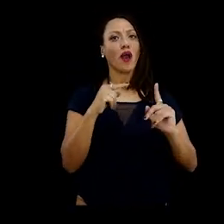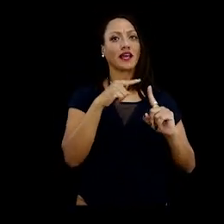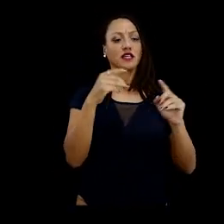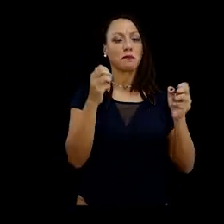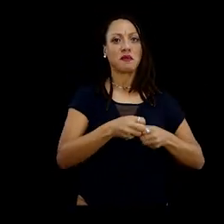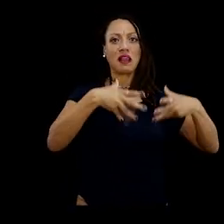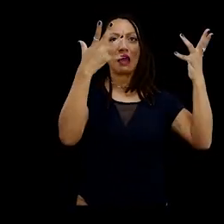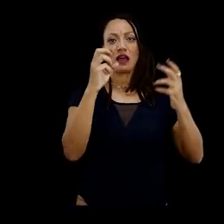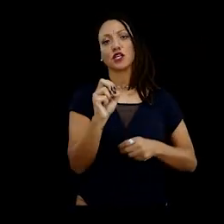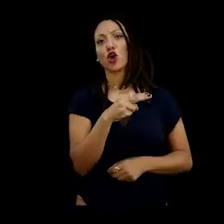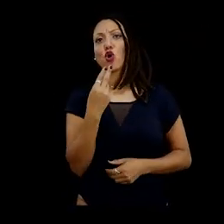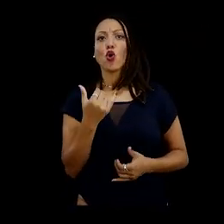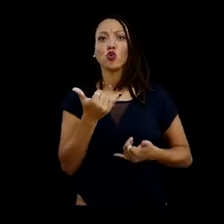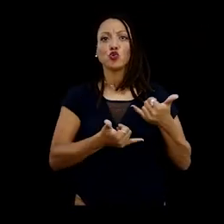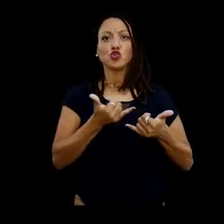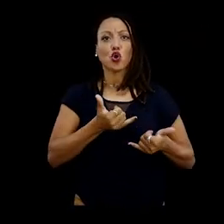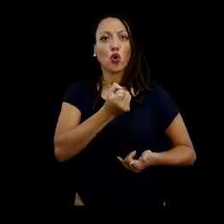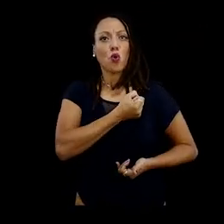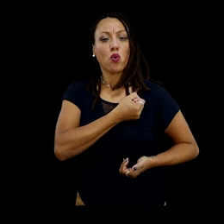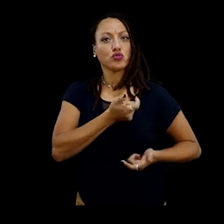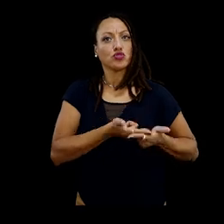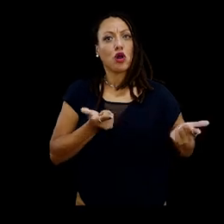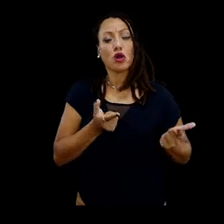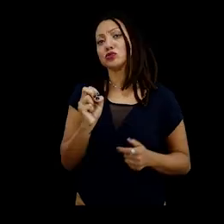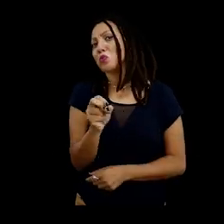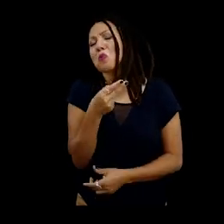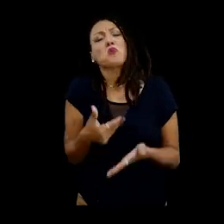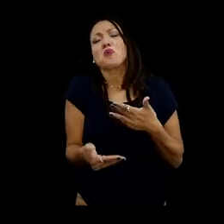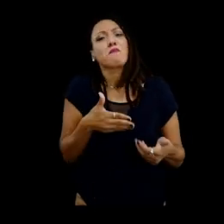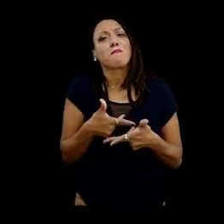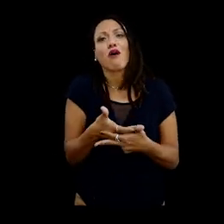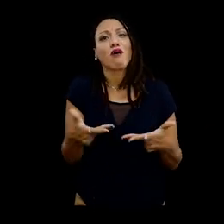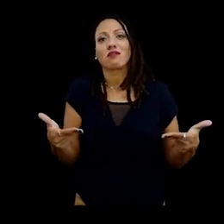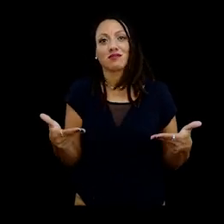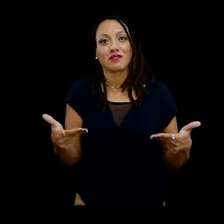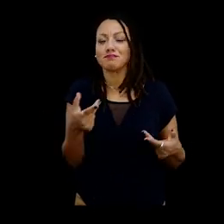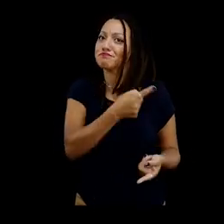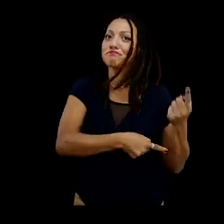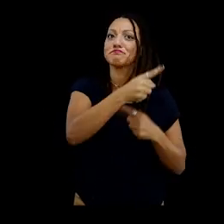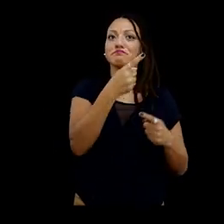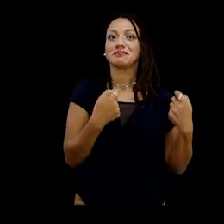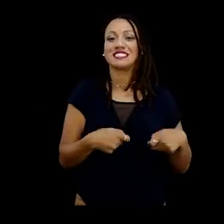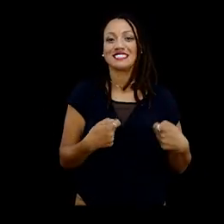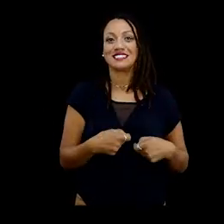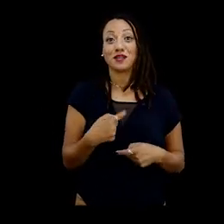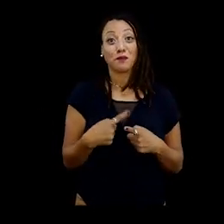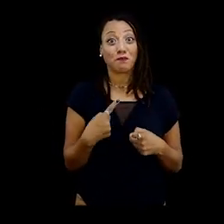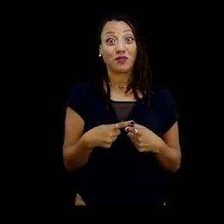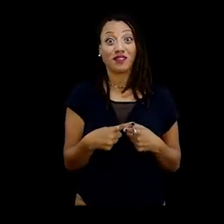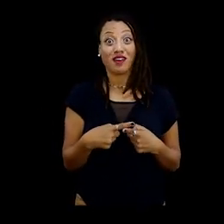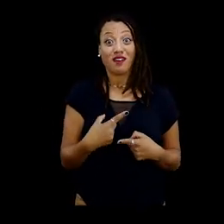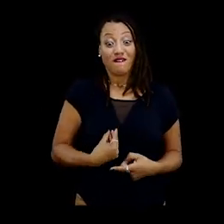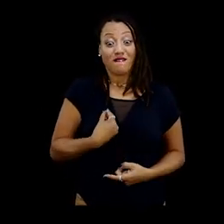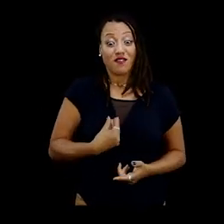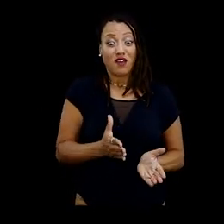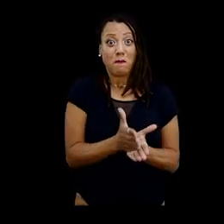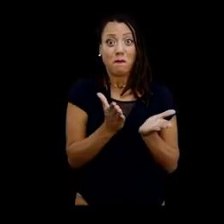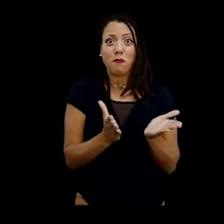esquina, seja pela loteria, seja, não importa. Ninguém. A pobreza é uma